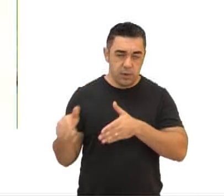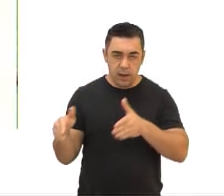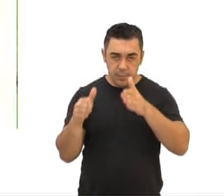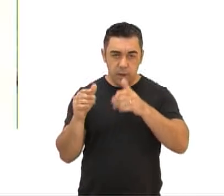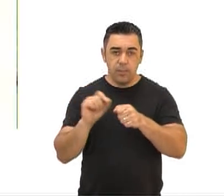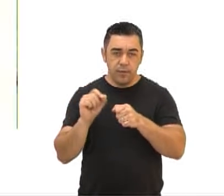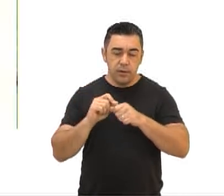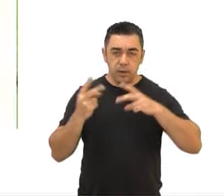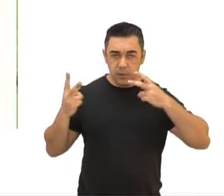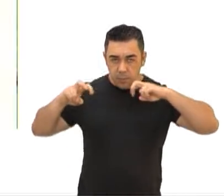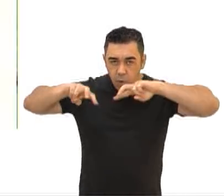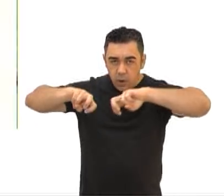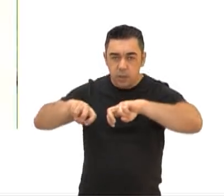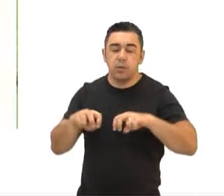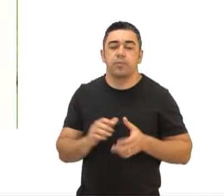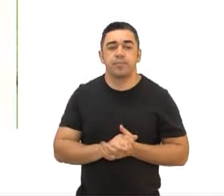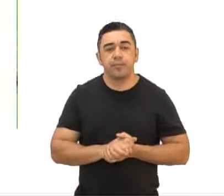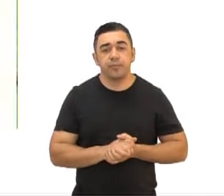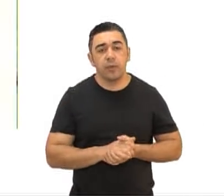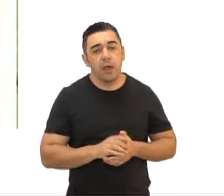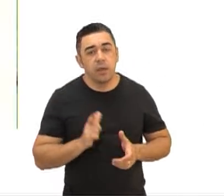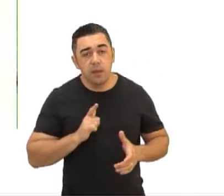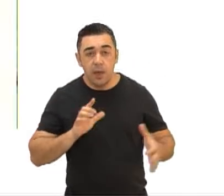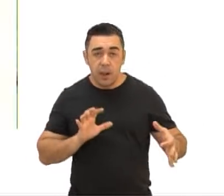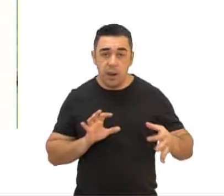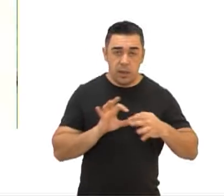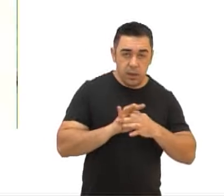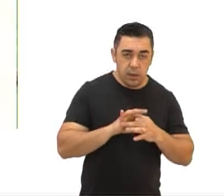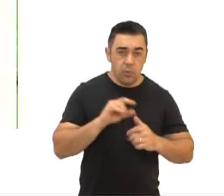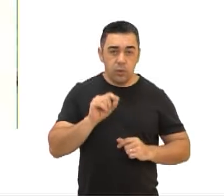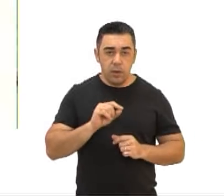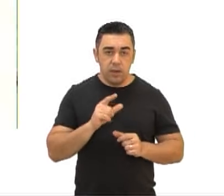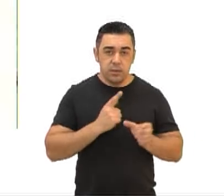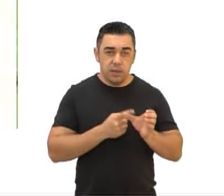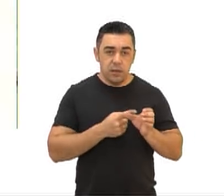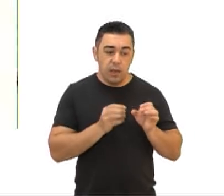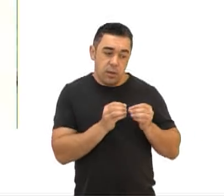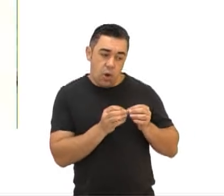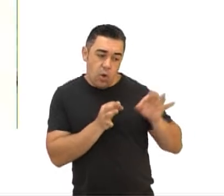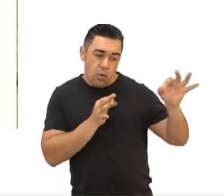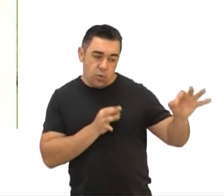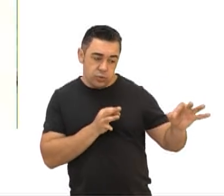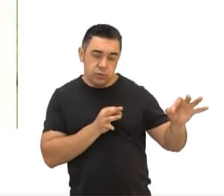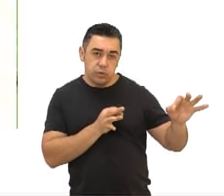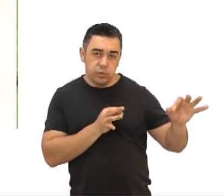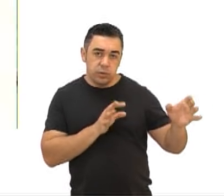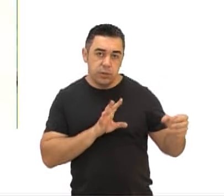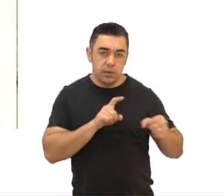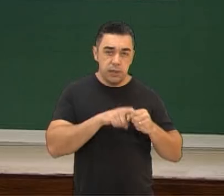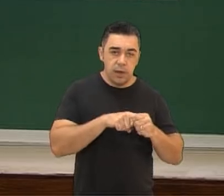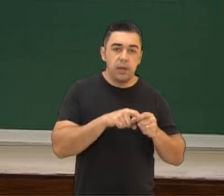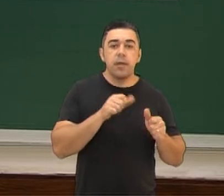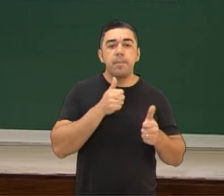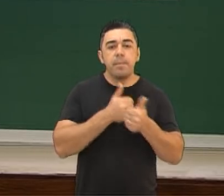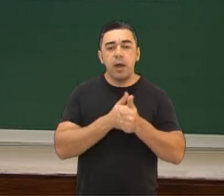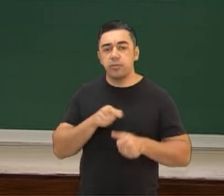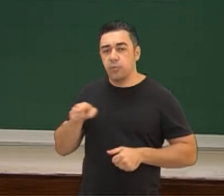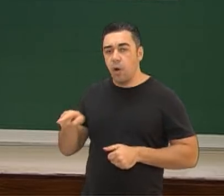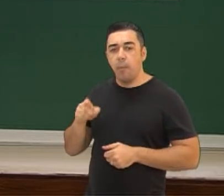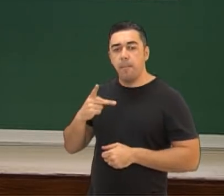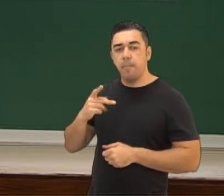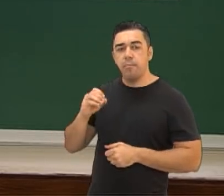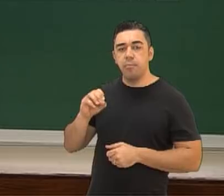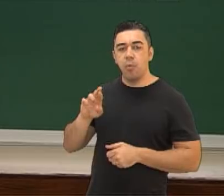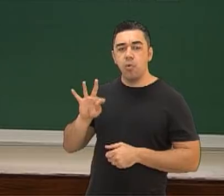para a exploração dos recursos. E ligavam essas partes mais do interior com as áreas dos portos, né, onde eles iam mandar